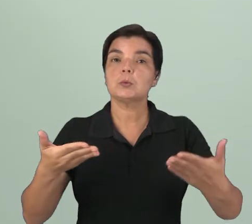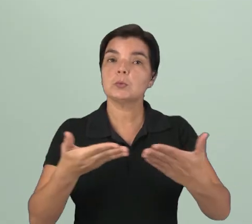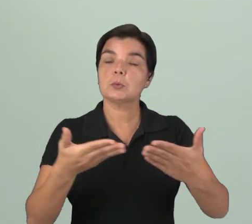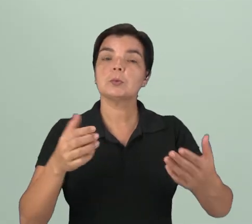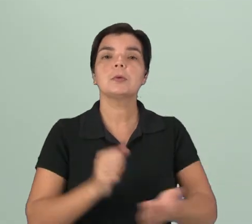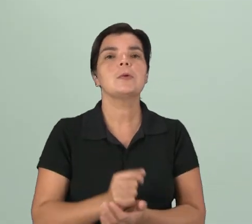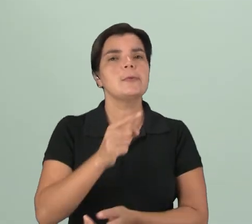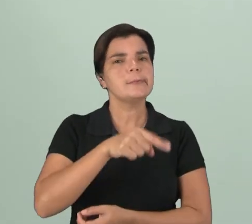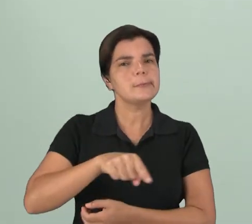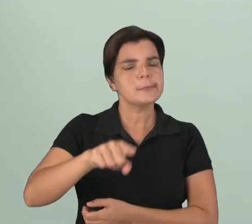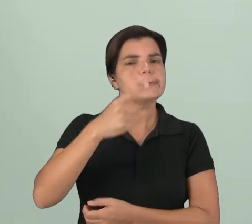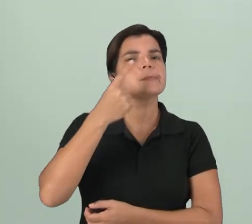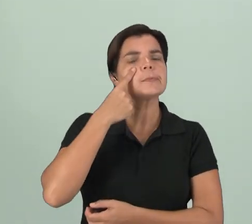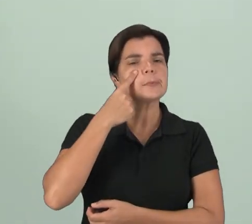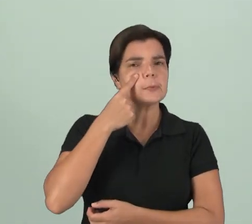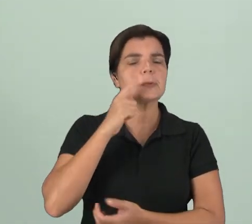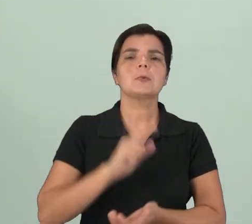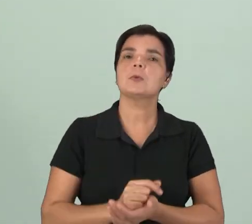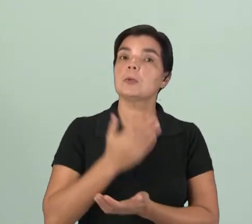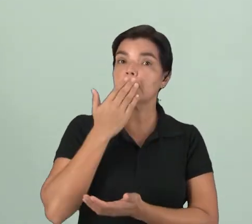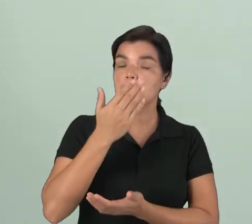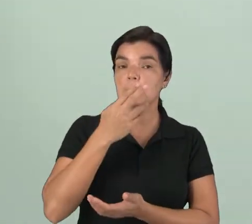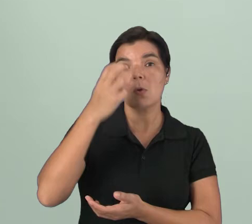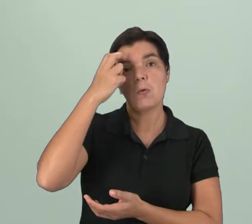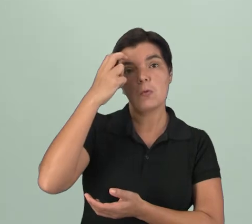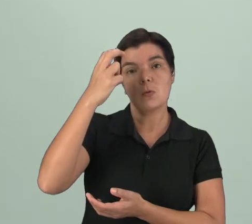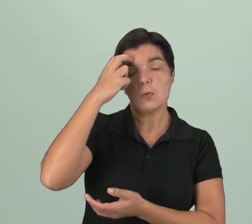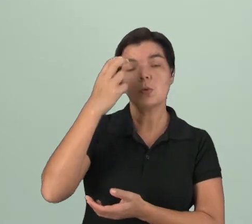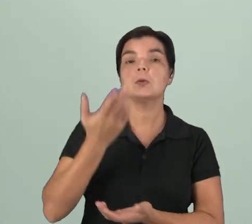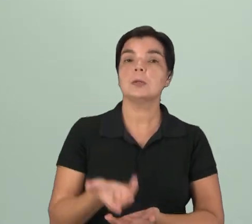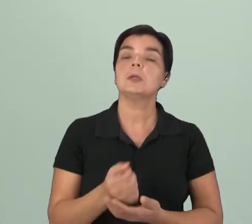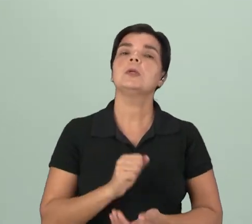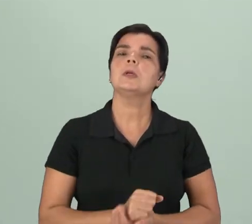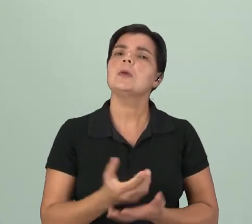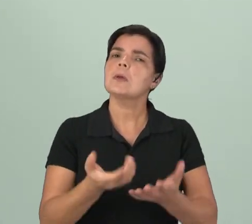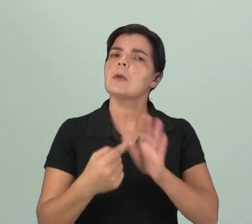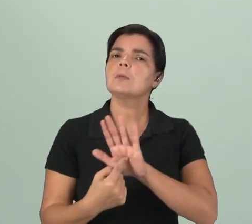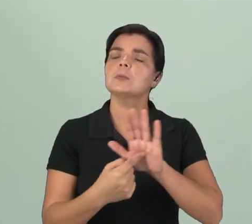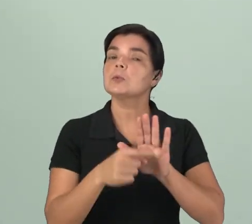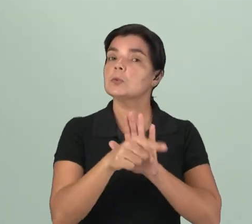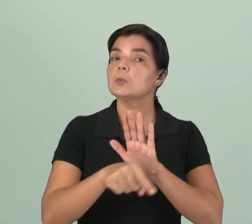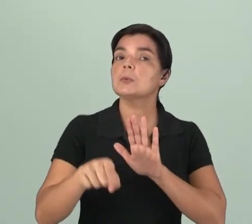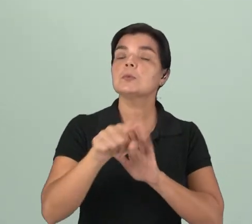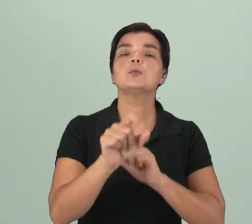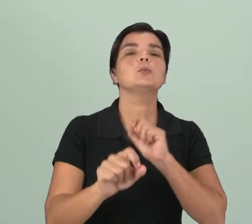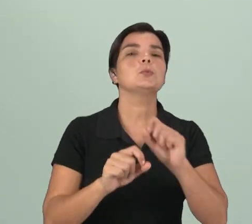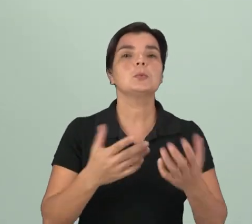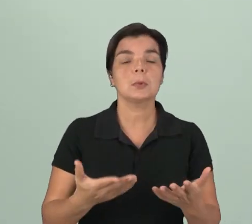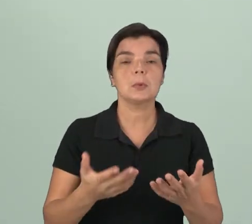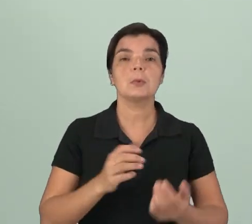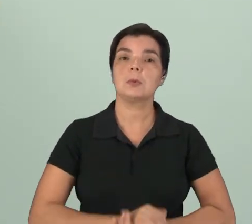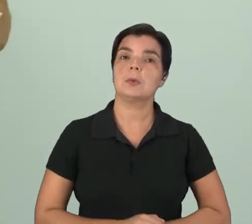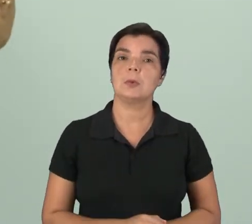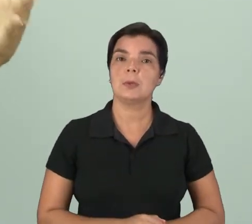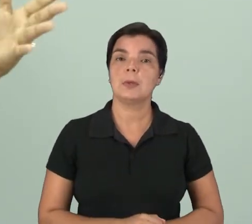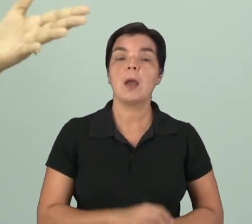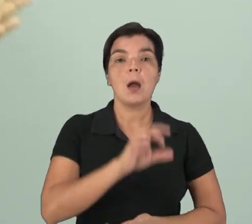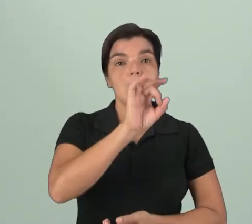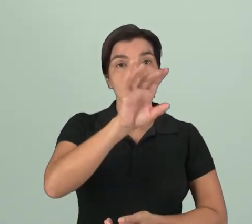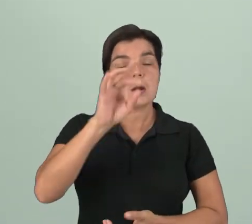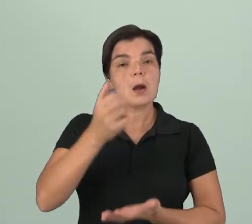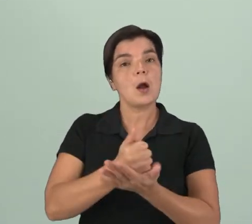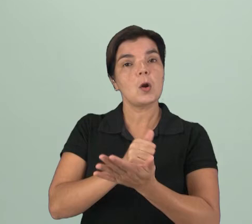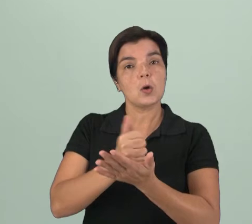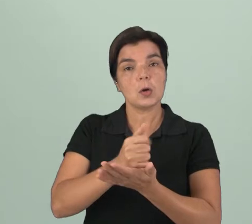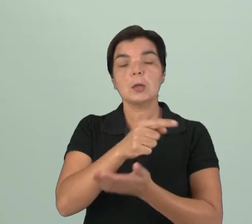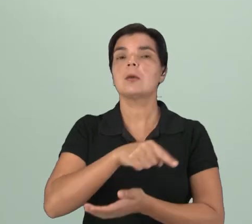hoje, vocês viram que existem esses tipos de inteligência, né? Que eles querem mostrar para vocês que cada jogo